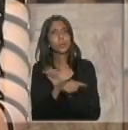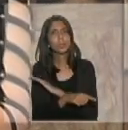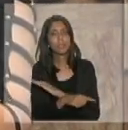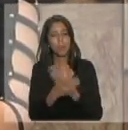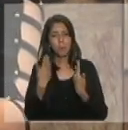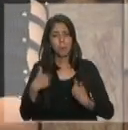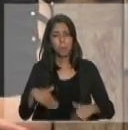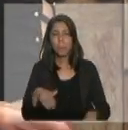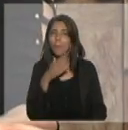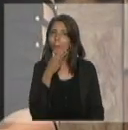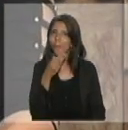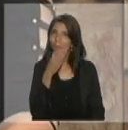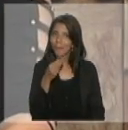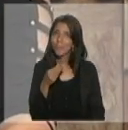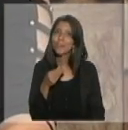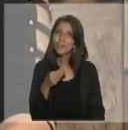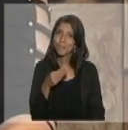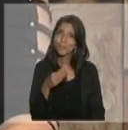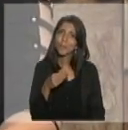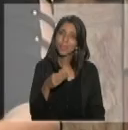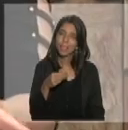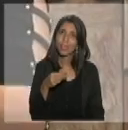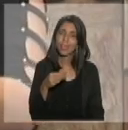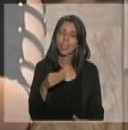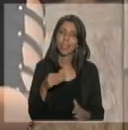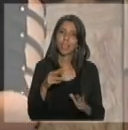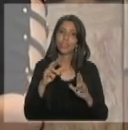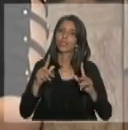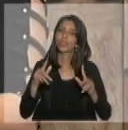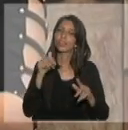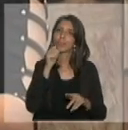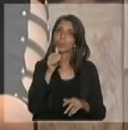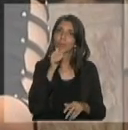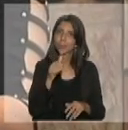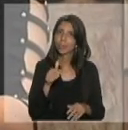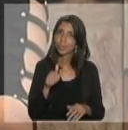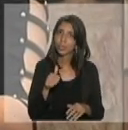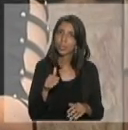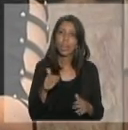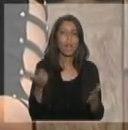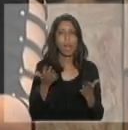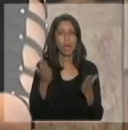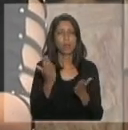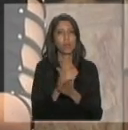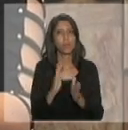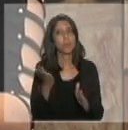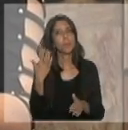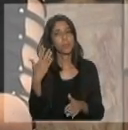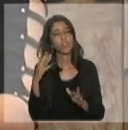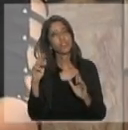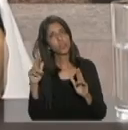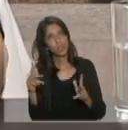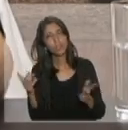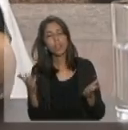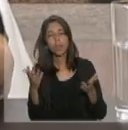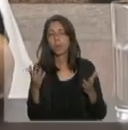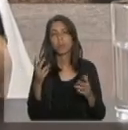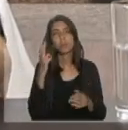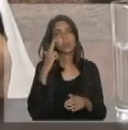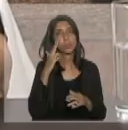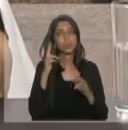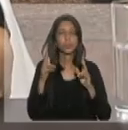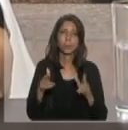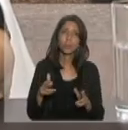corpo masculino geralmente é menor do que o feminino. Na época era. Agora não mais? Agora não mais. Mas era, né? Agora